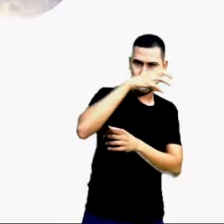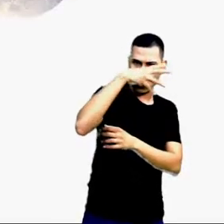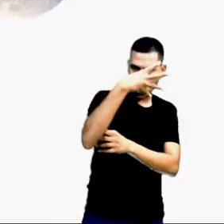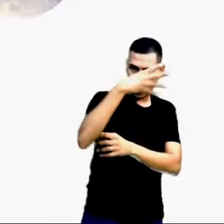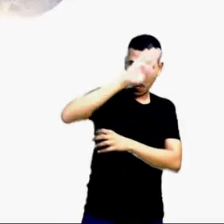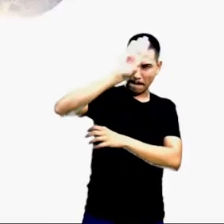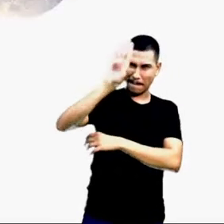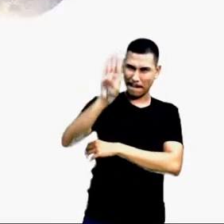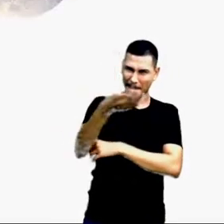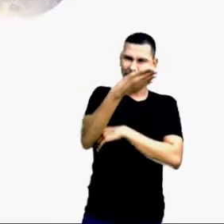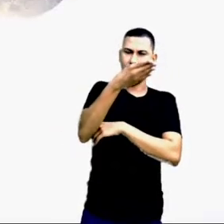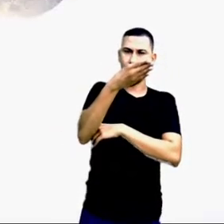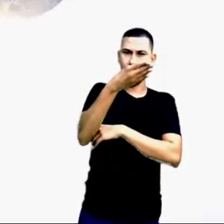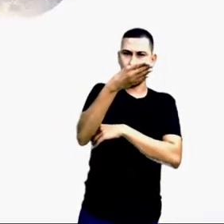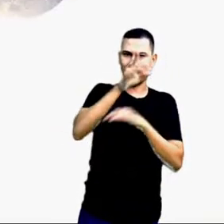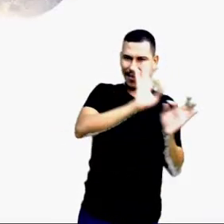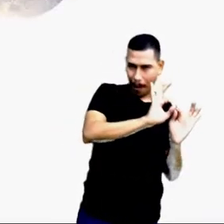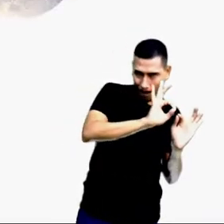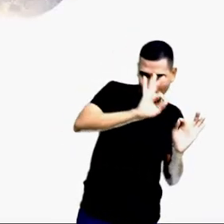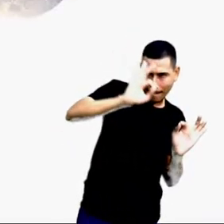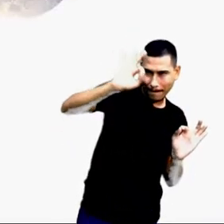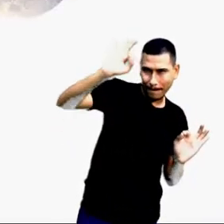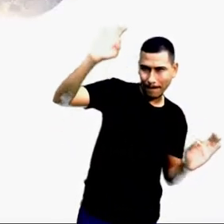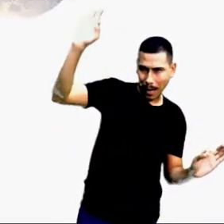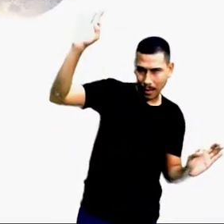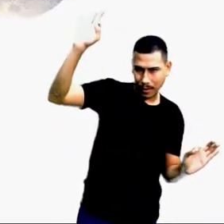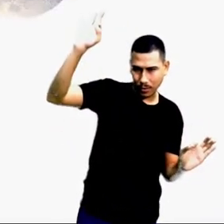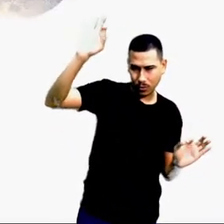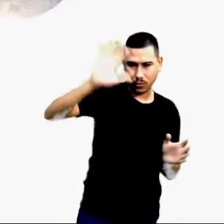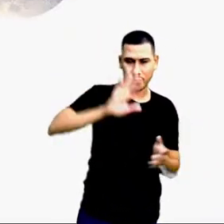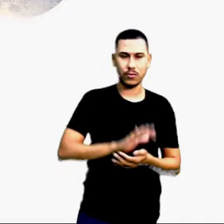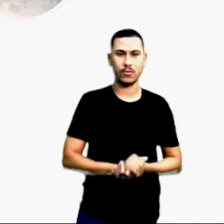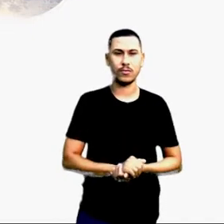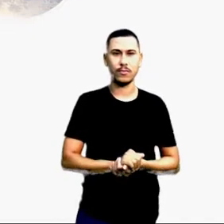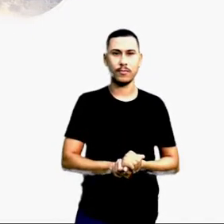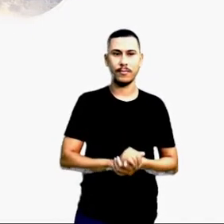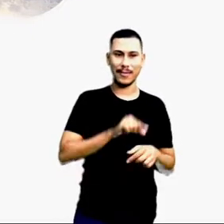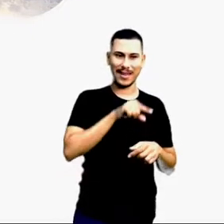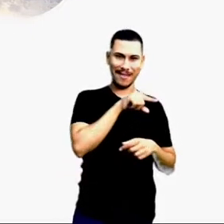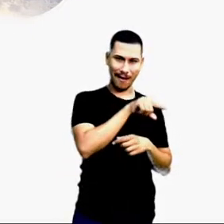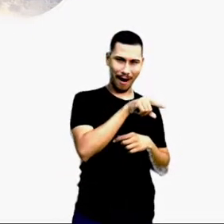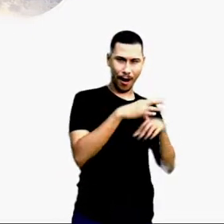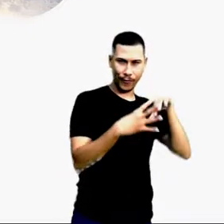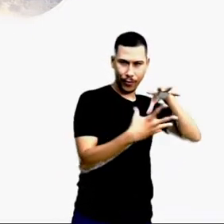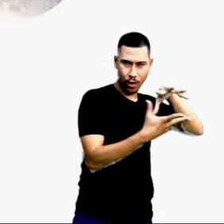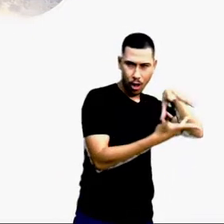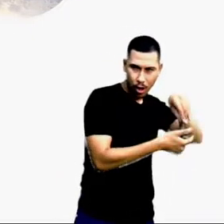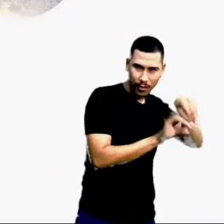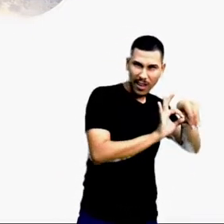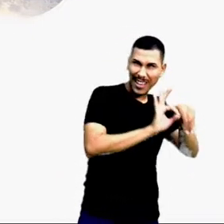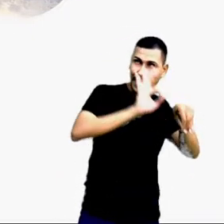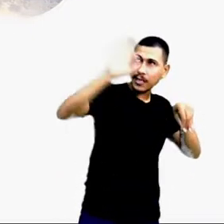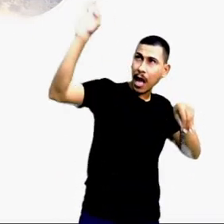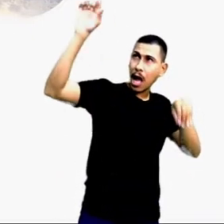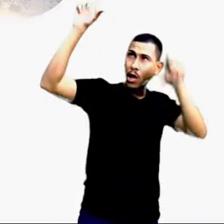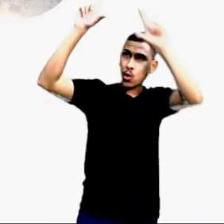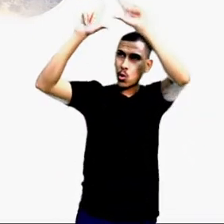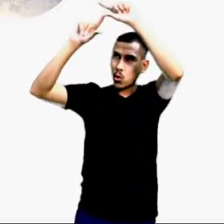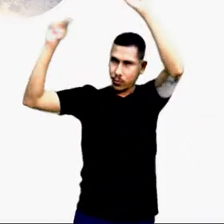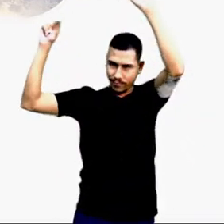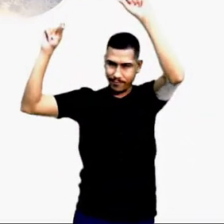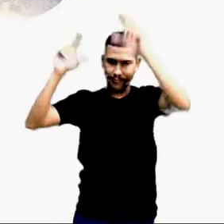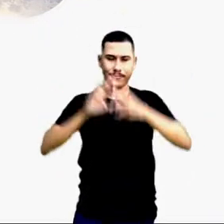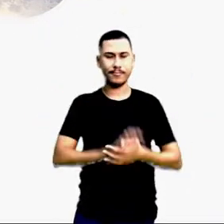Terra e a Lua. A distância D, 384 milhões. Milhões de metros.